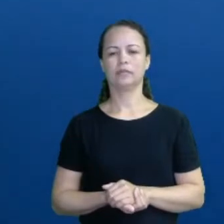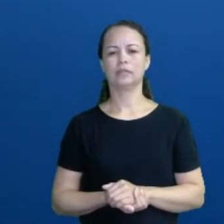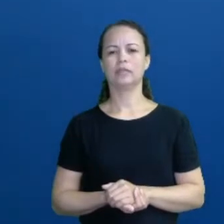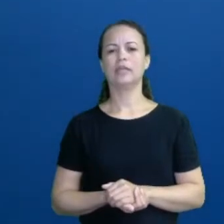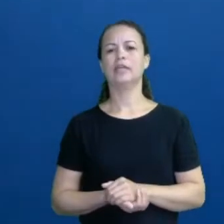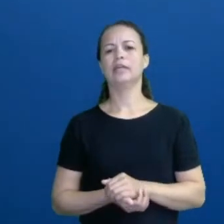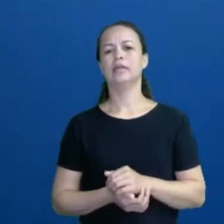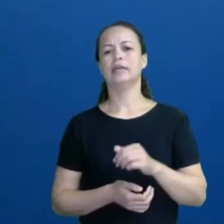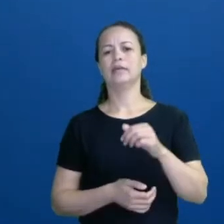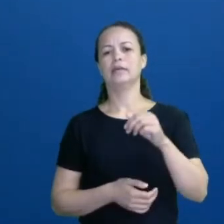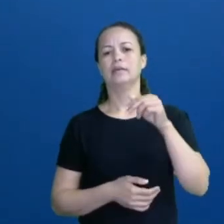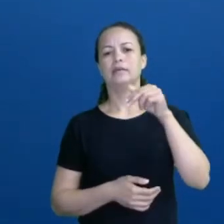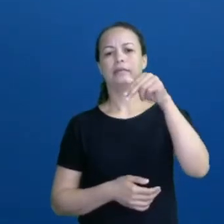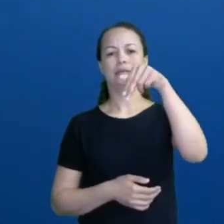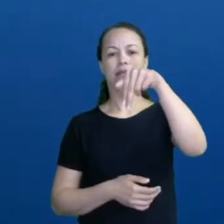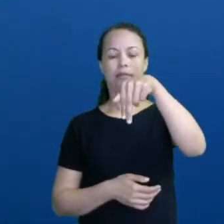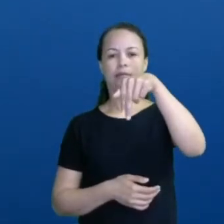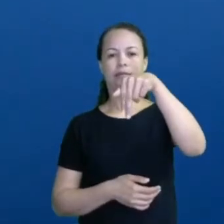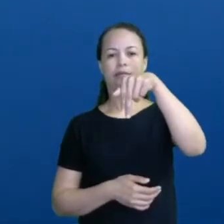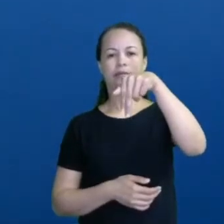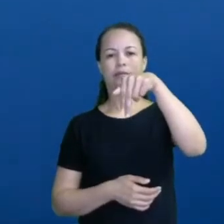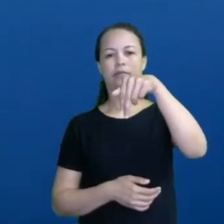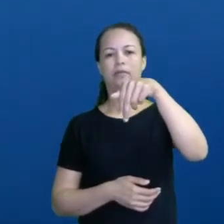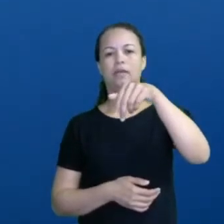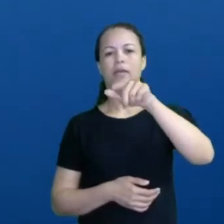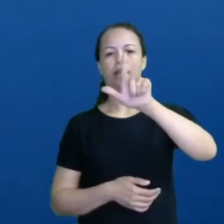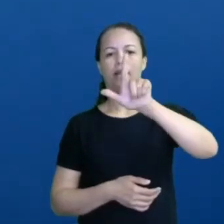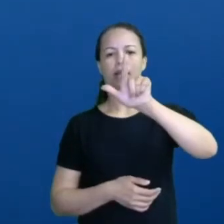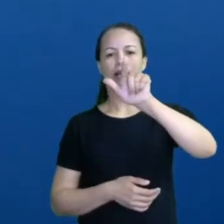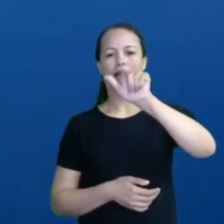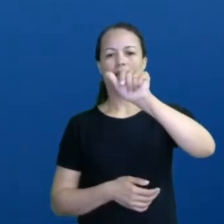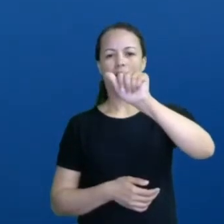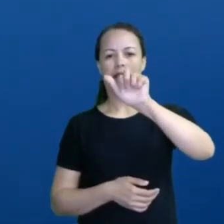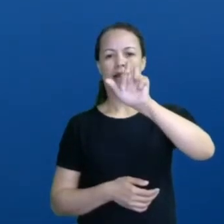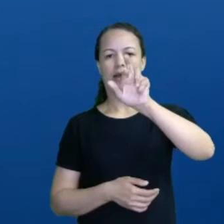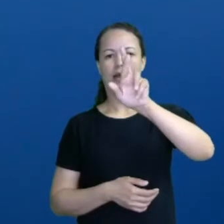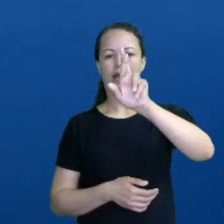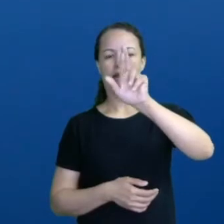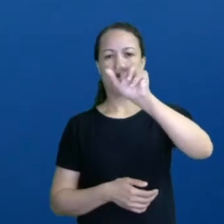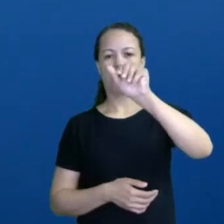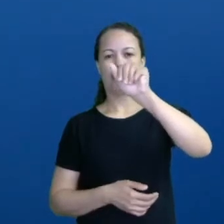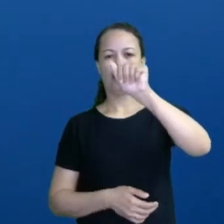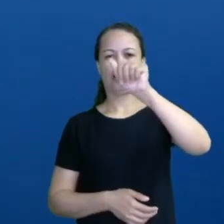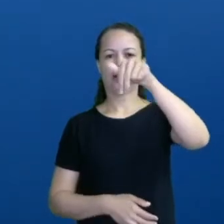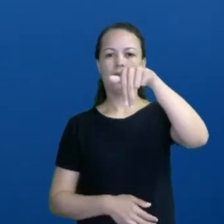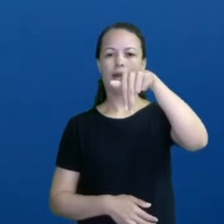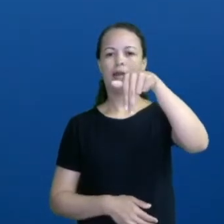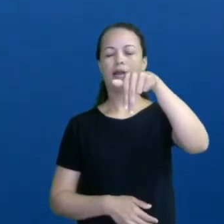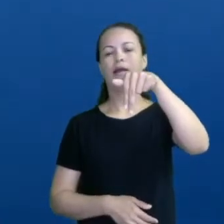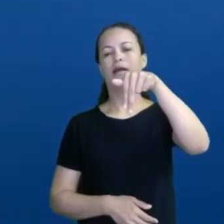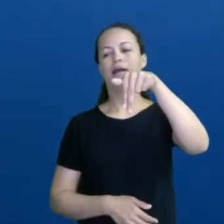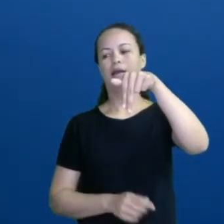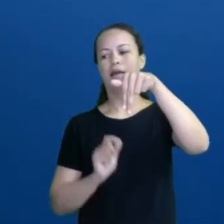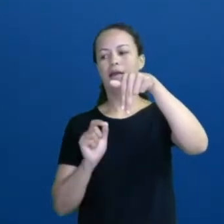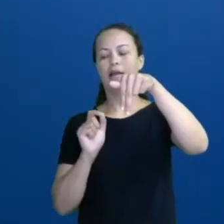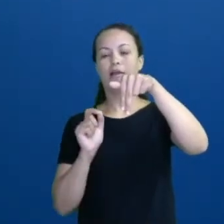e N. Laran tem um outro pedacinho final, que é o